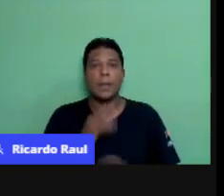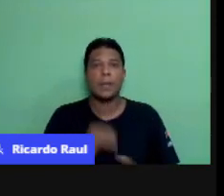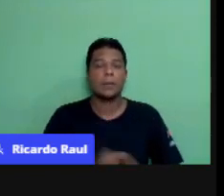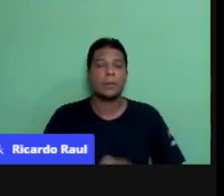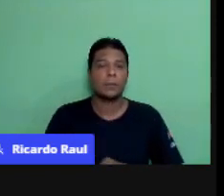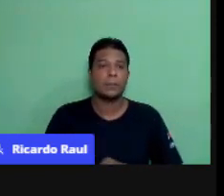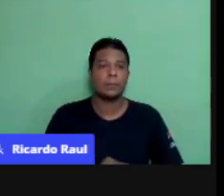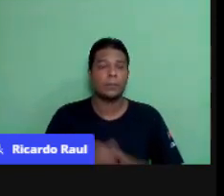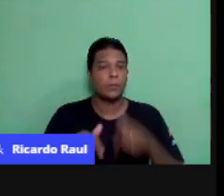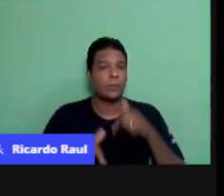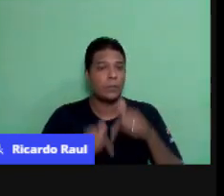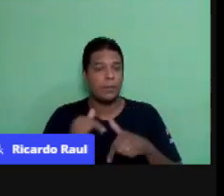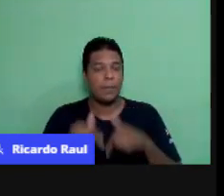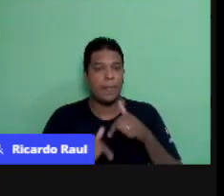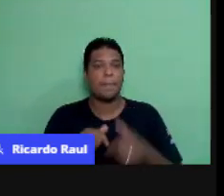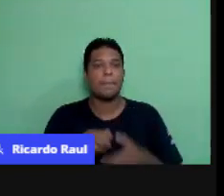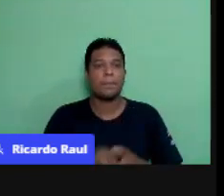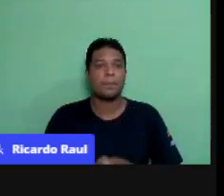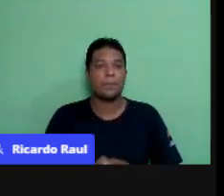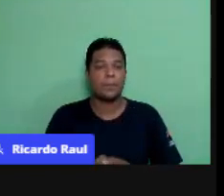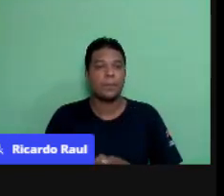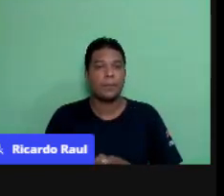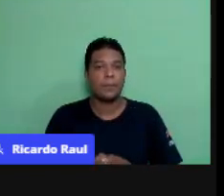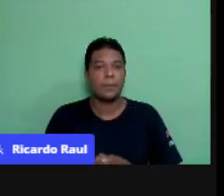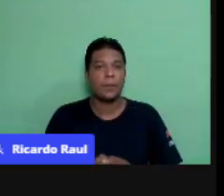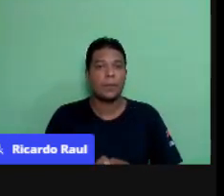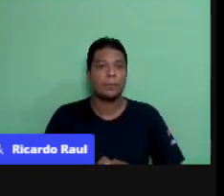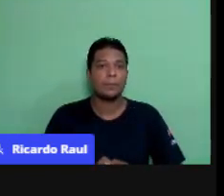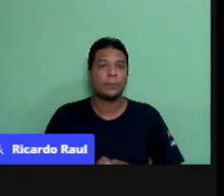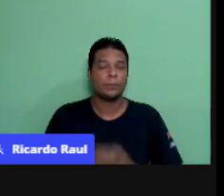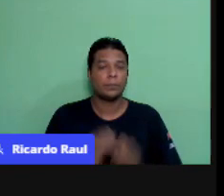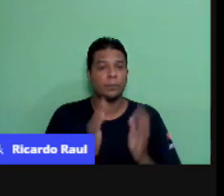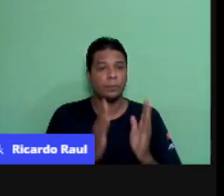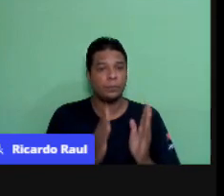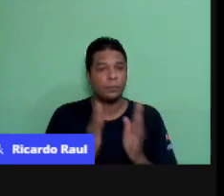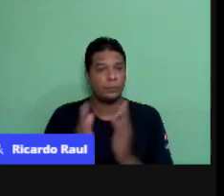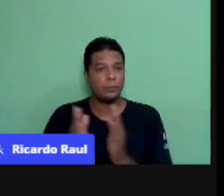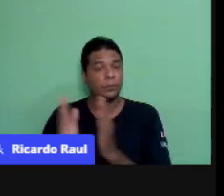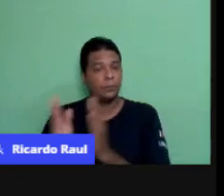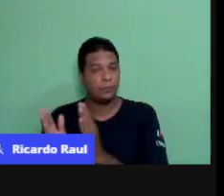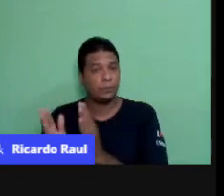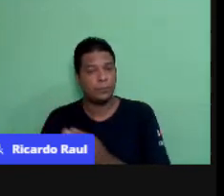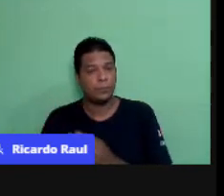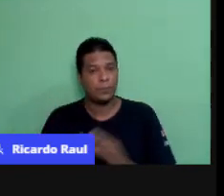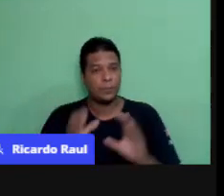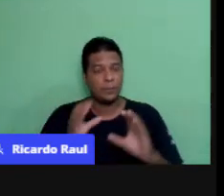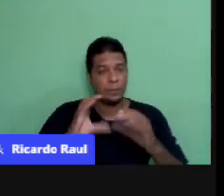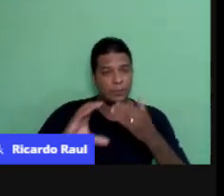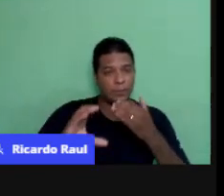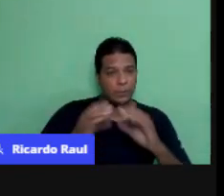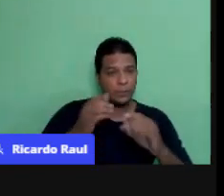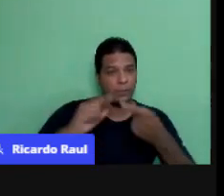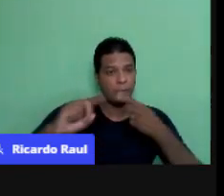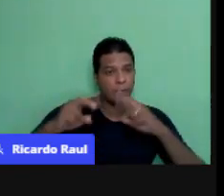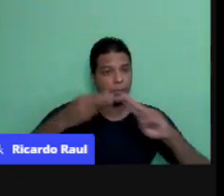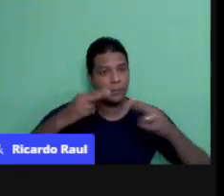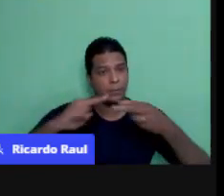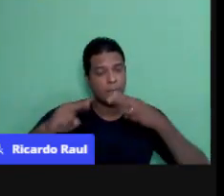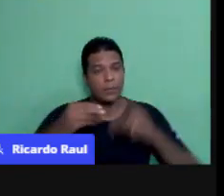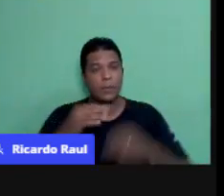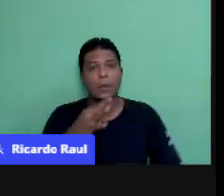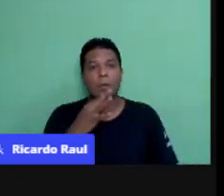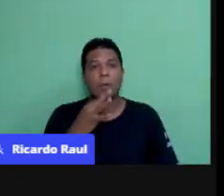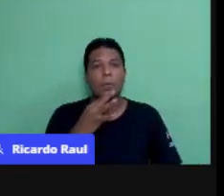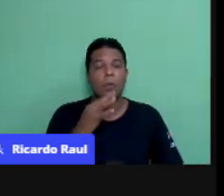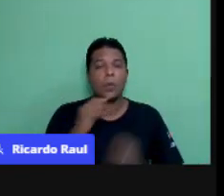devo trabalhar, né, dentro de cada perspectiva. Lembra agora que eu falei da música? Ah, mas eu estou trabalhando o conhecimento